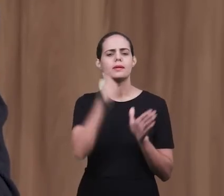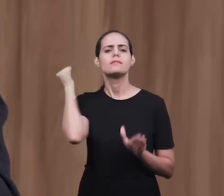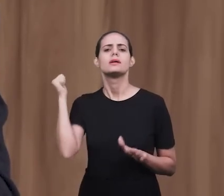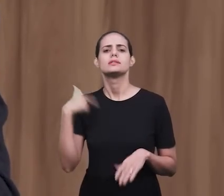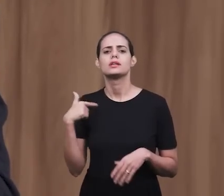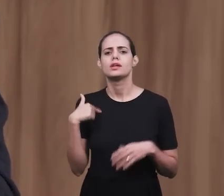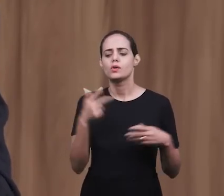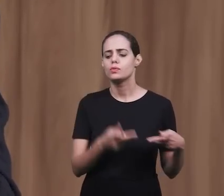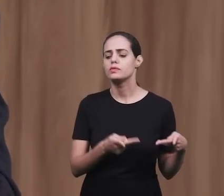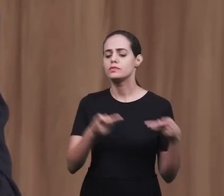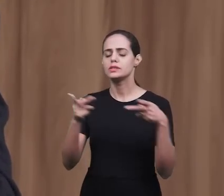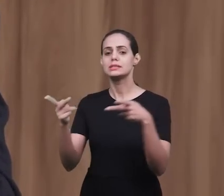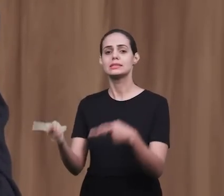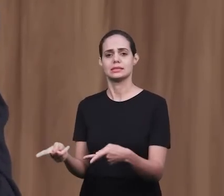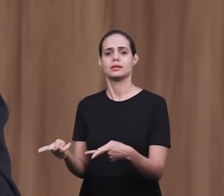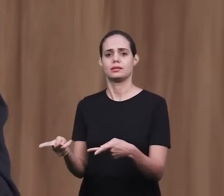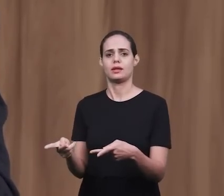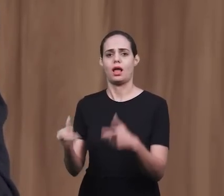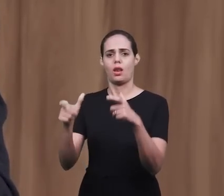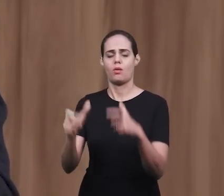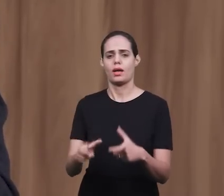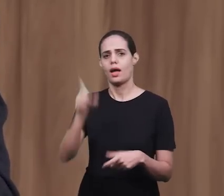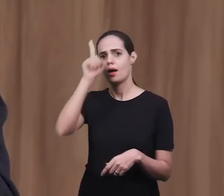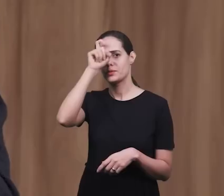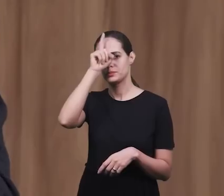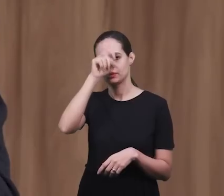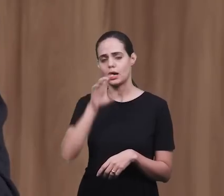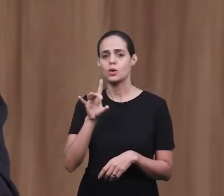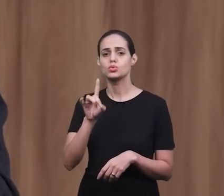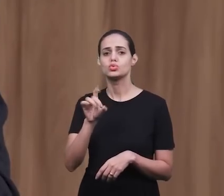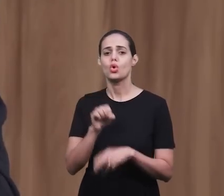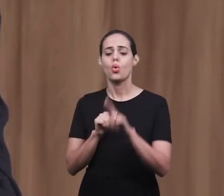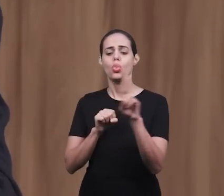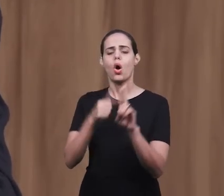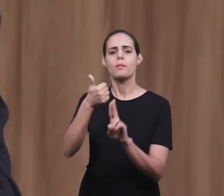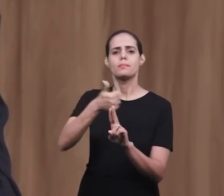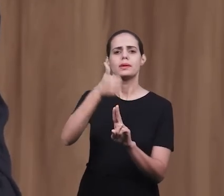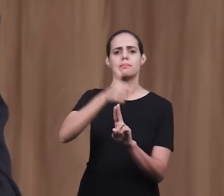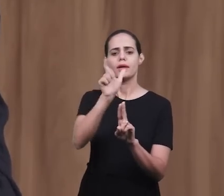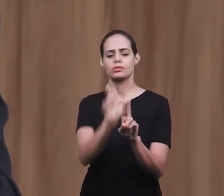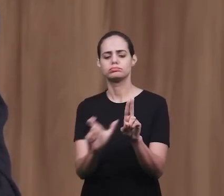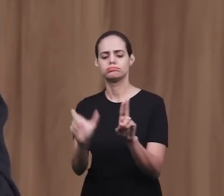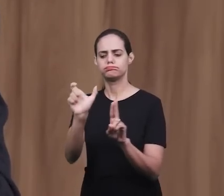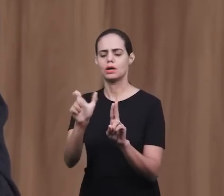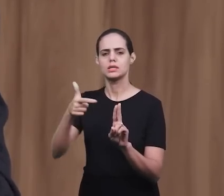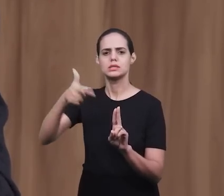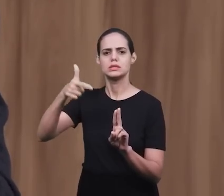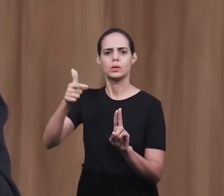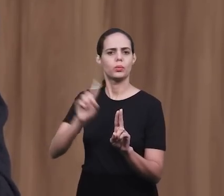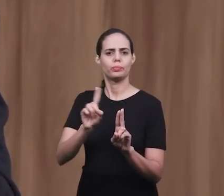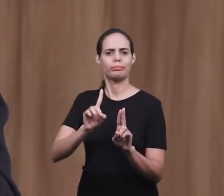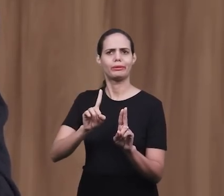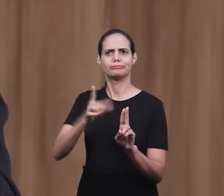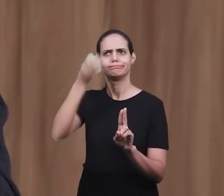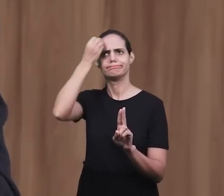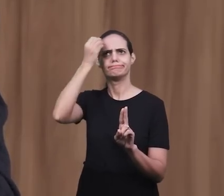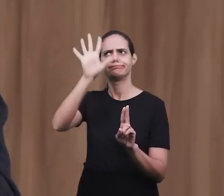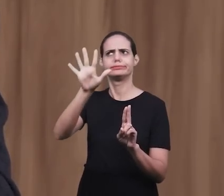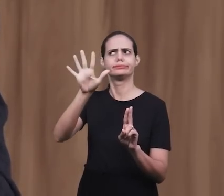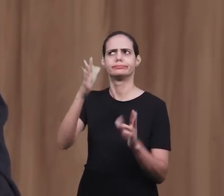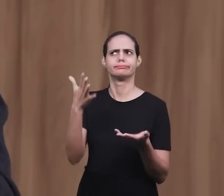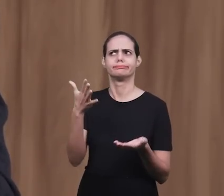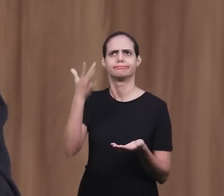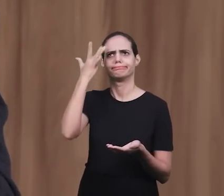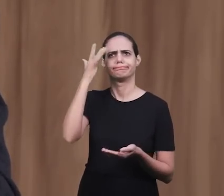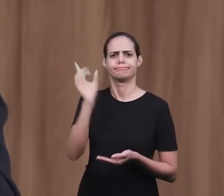igreja, eu sabia o primeiro nome dela, mas não sabia o segundo. E a pessoa perguntou assim, mas o senhor não